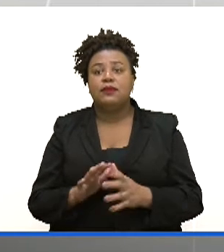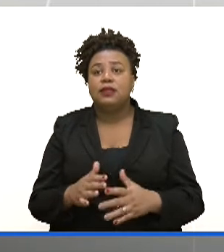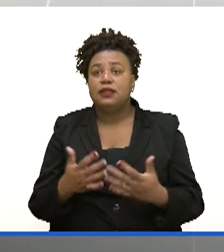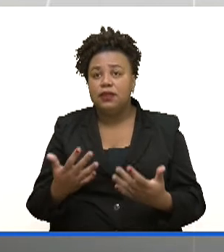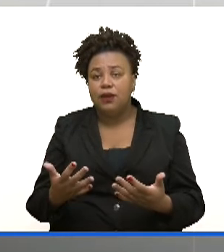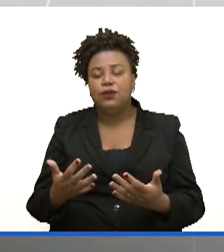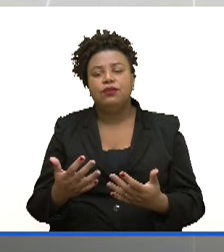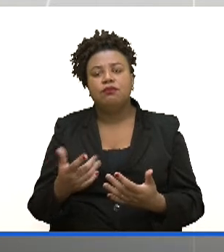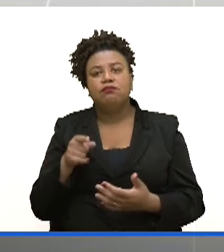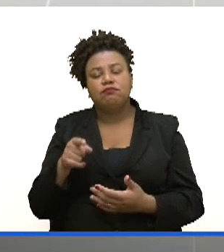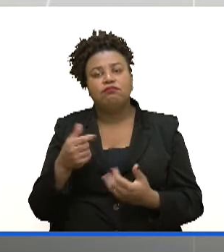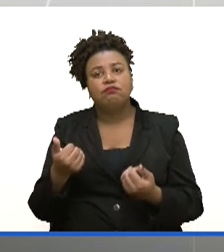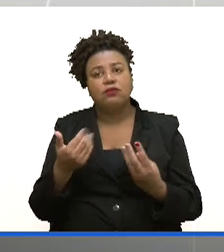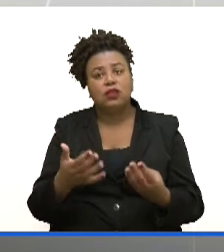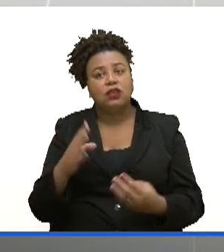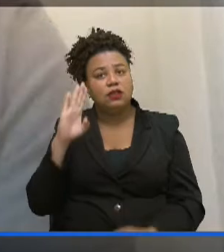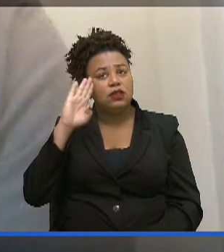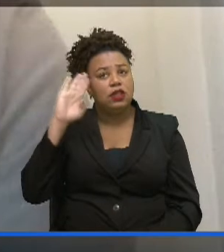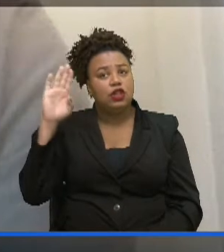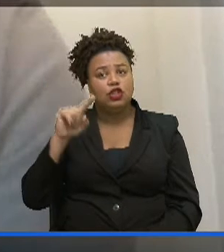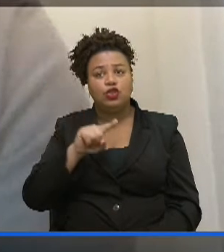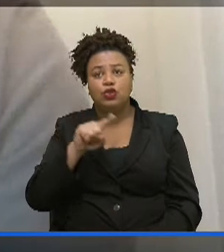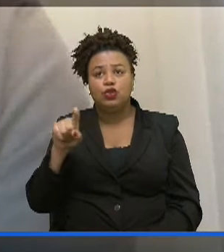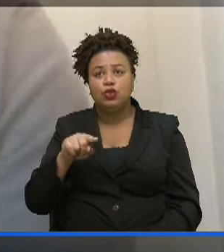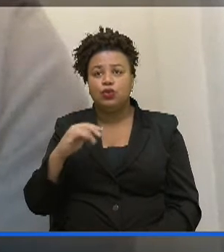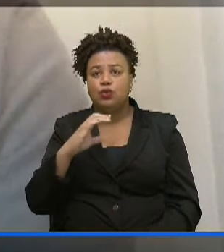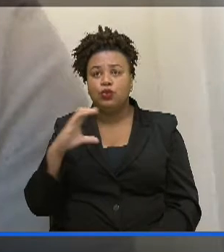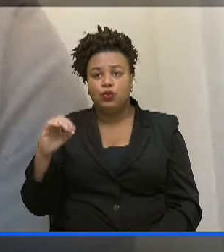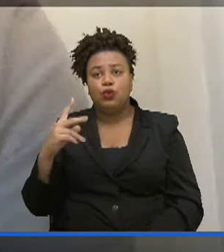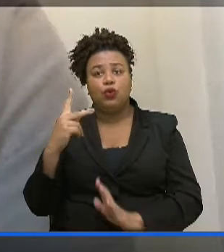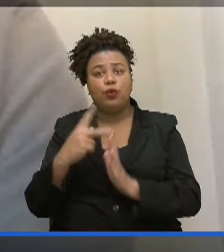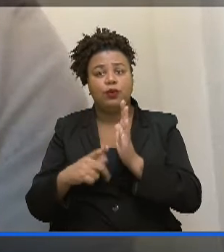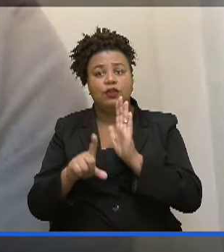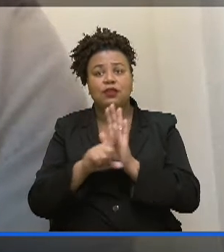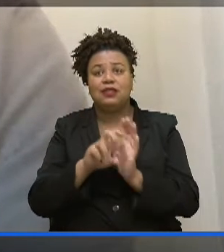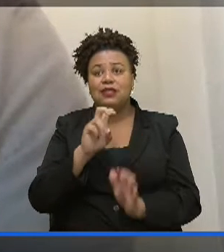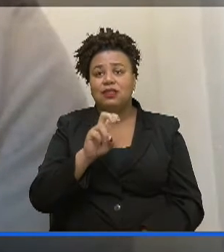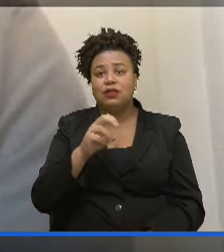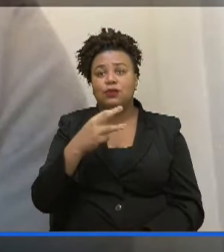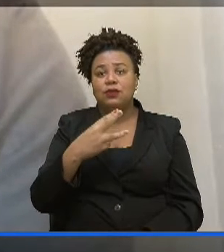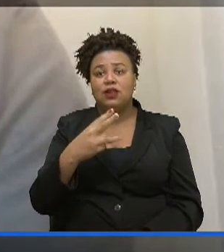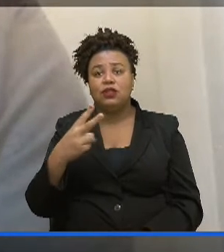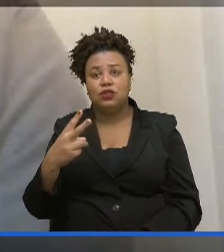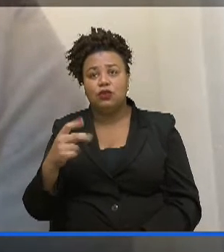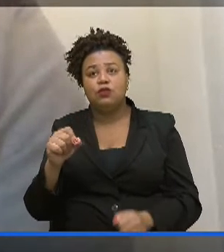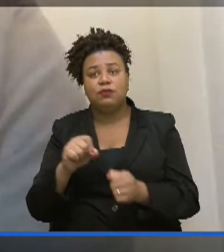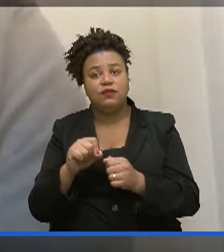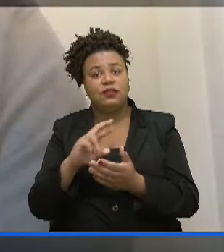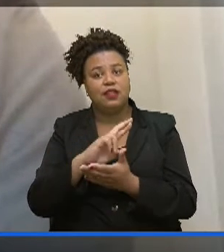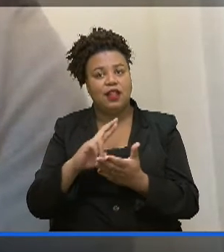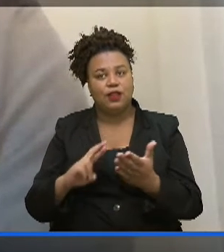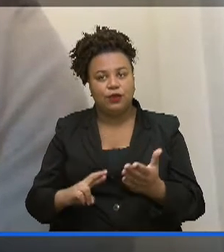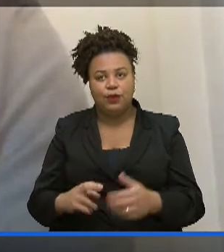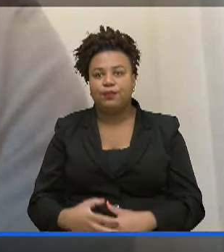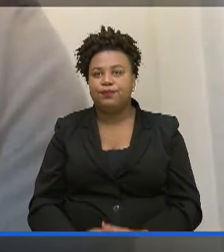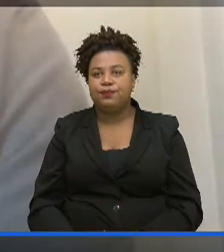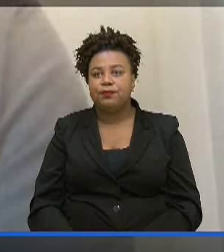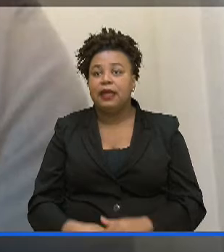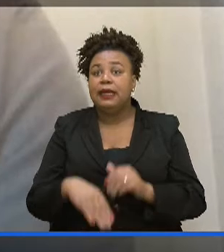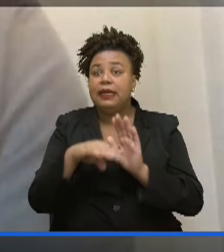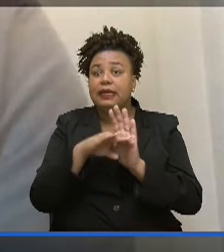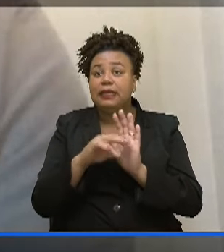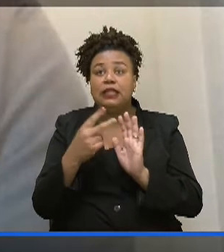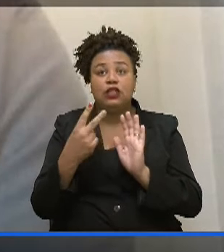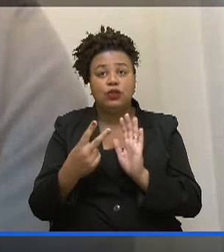Então, fica para o Tenente Coronel Zucco o projeto de lei 532/2019 para sua relatoria. Item